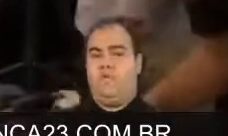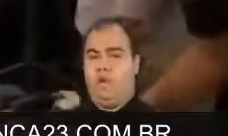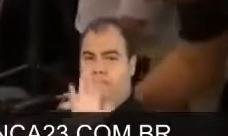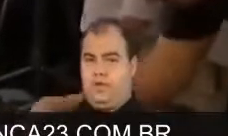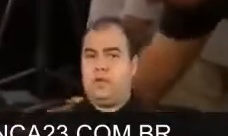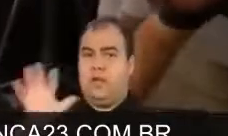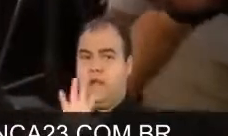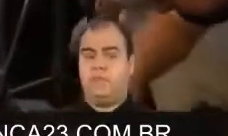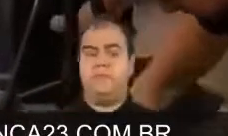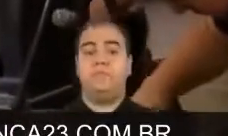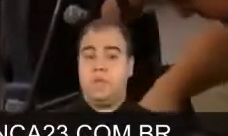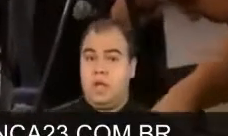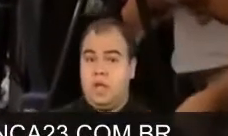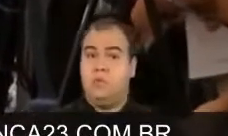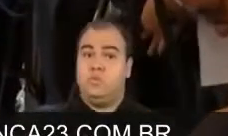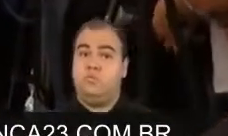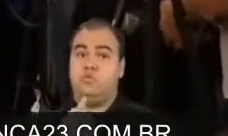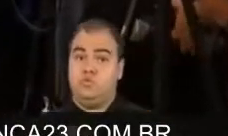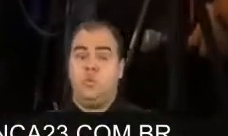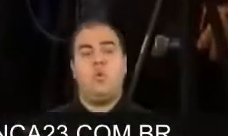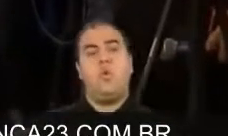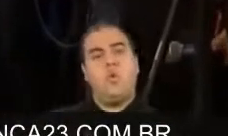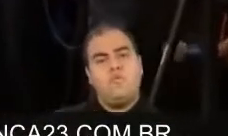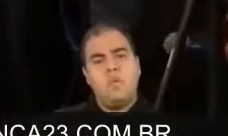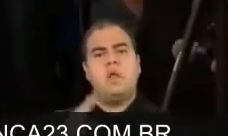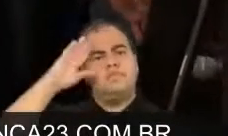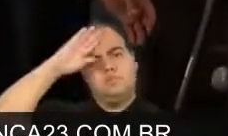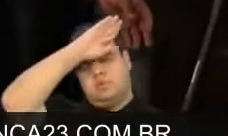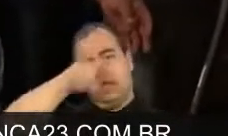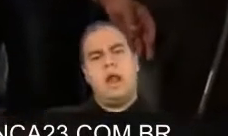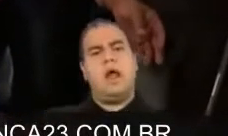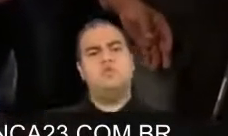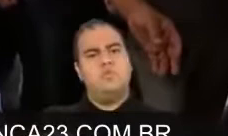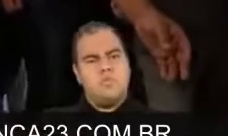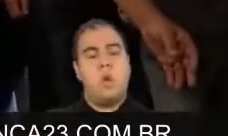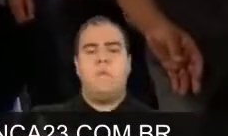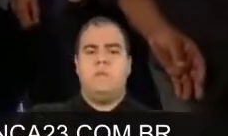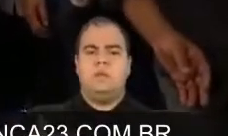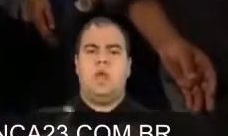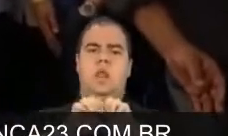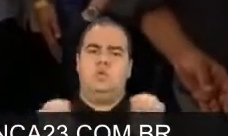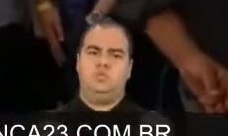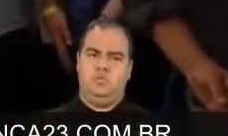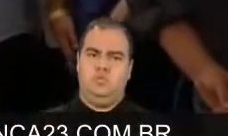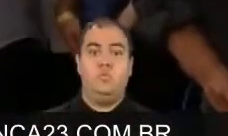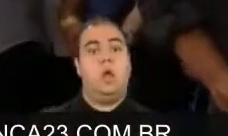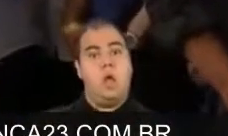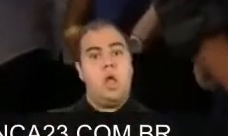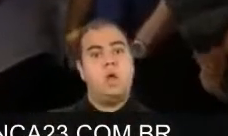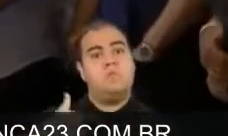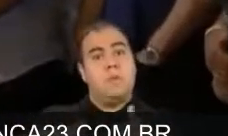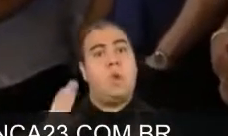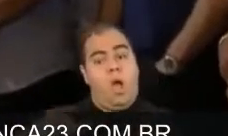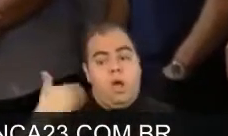Em 2018, foi convidado pelo presidente Bolsonaro para assumir o Ministério da Infraestrutura, cargo que ocupou até